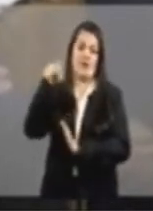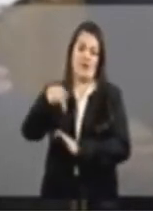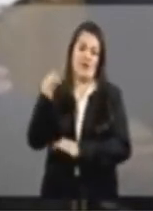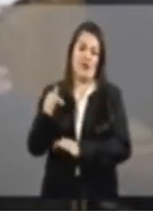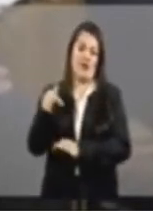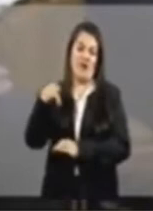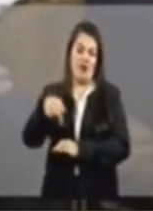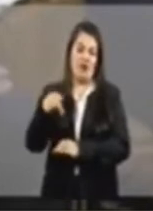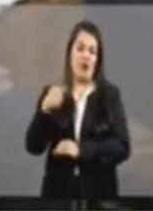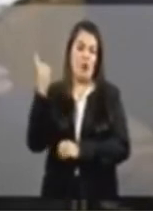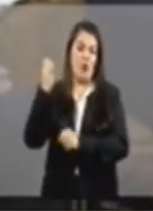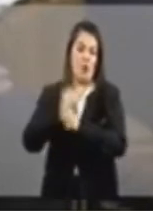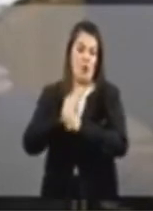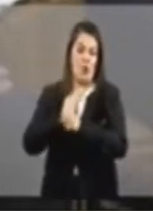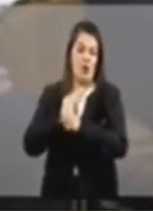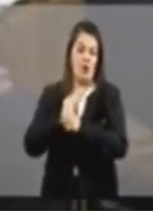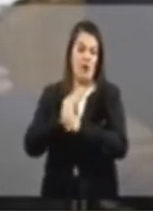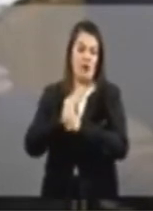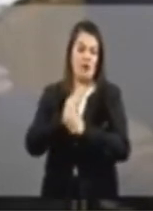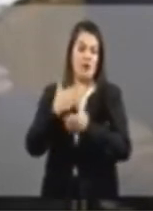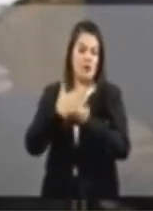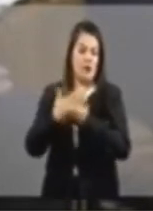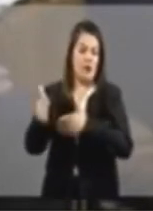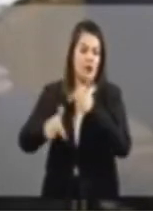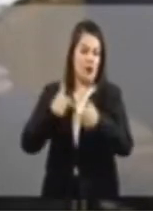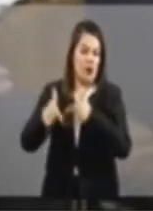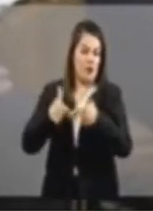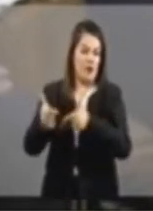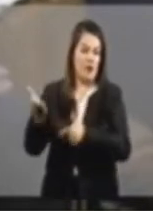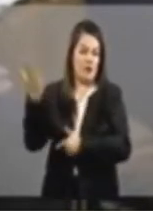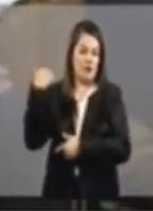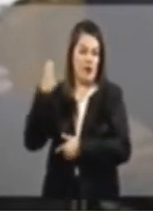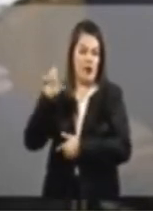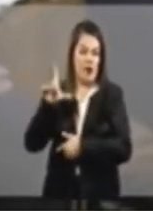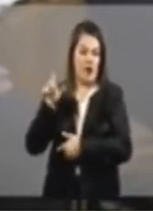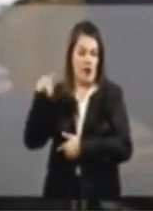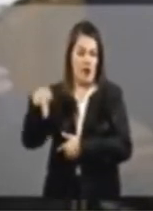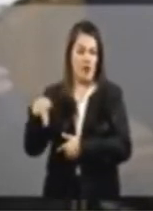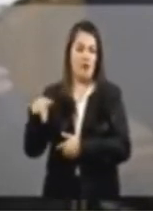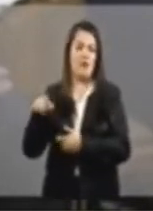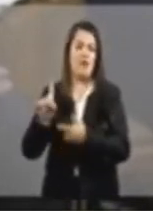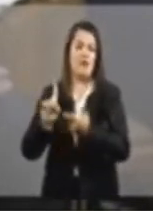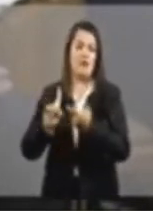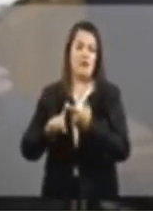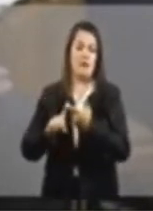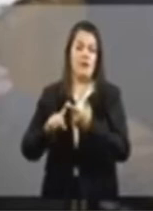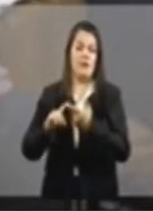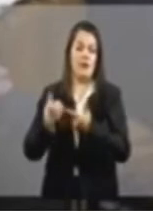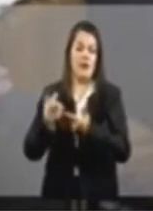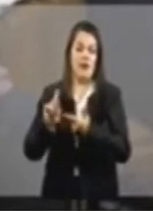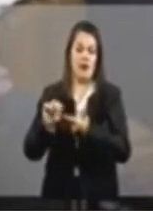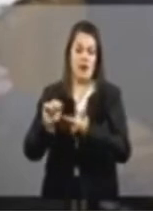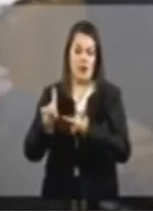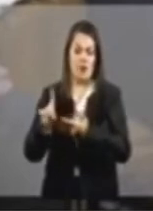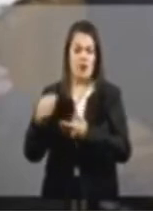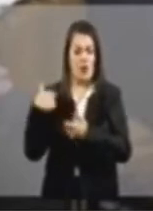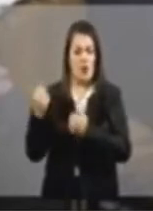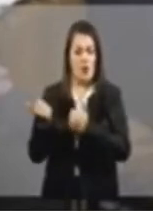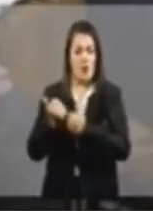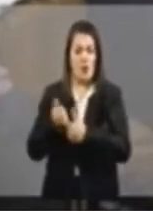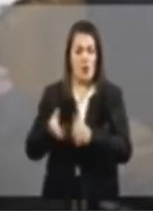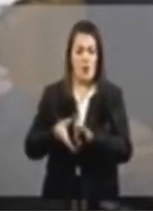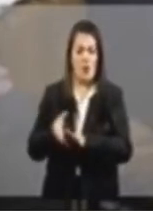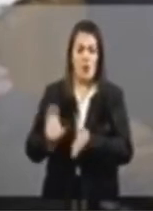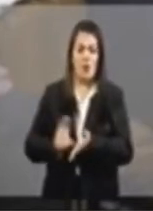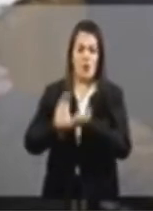cerca de um ano pelos defensores públicos era barbosa e defensora geral e raul palmeira atual conselheiro membro do conselho